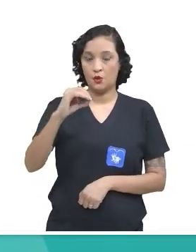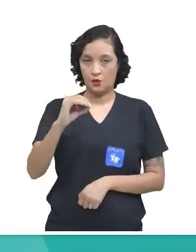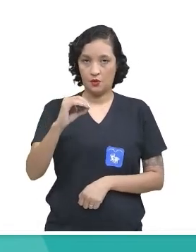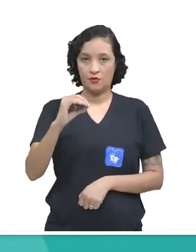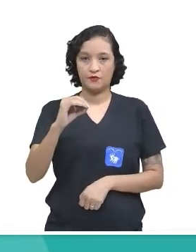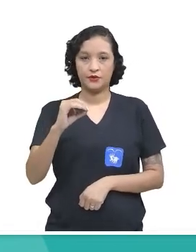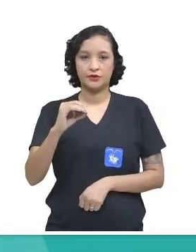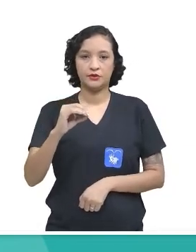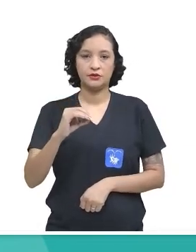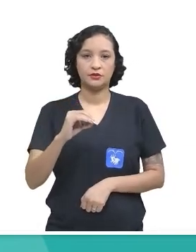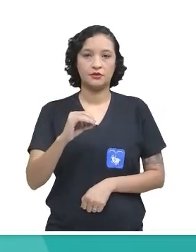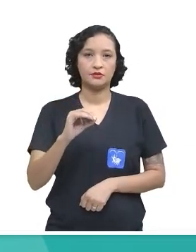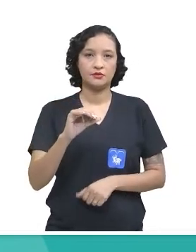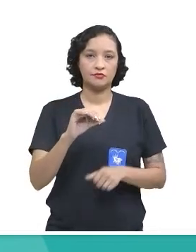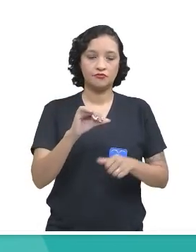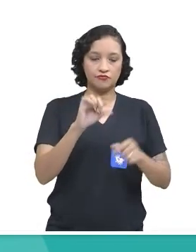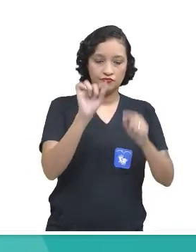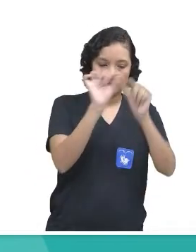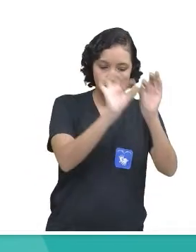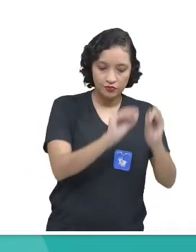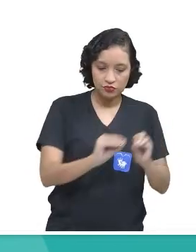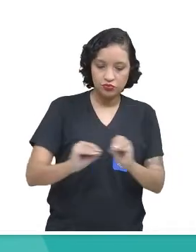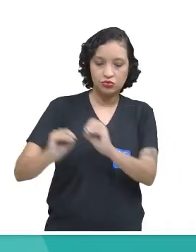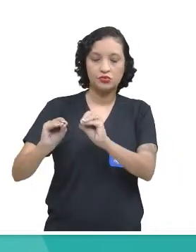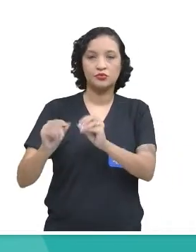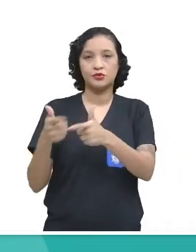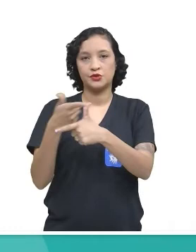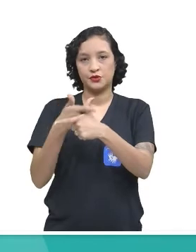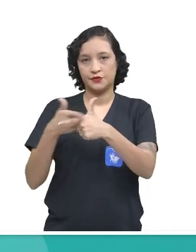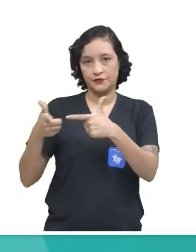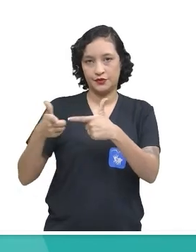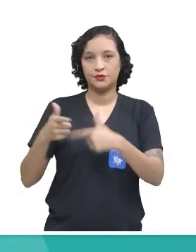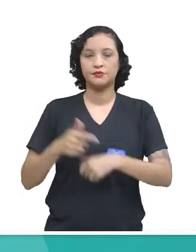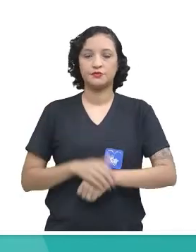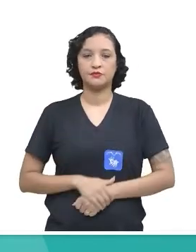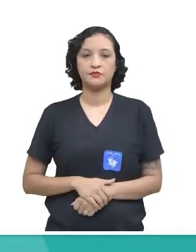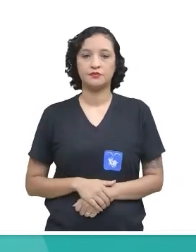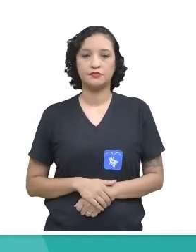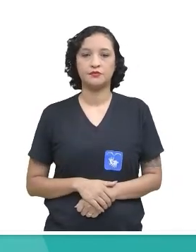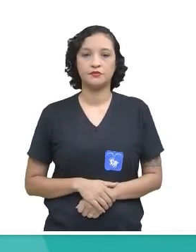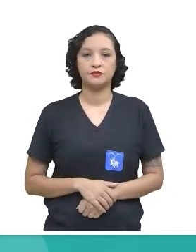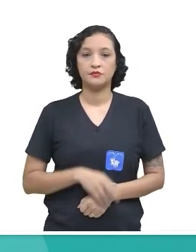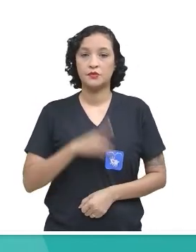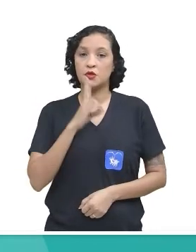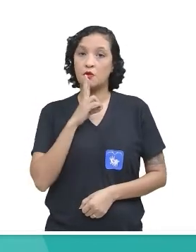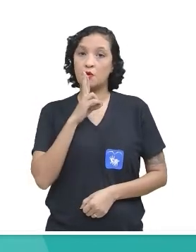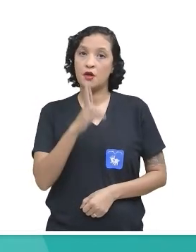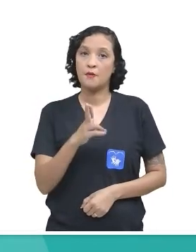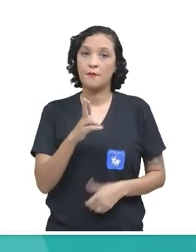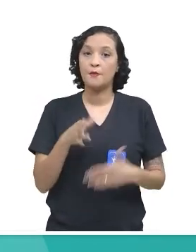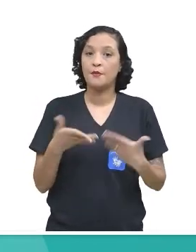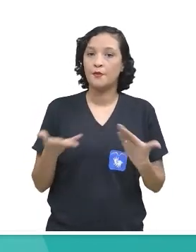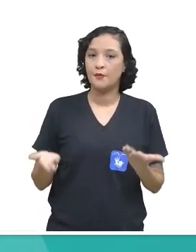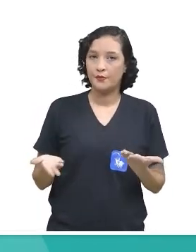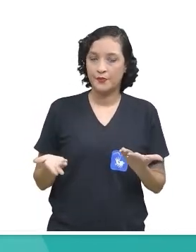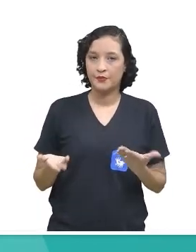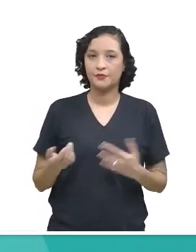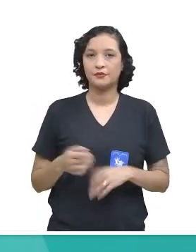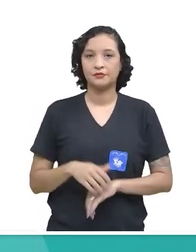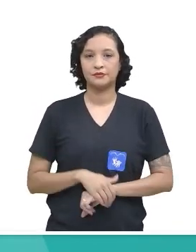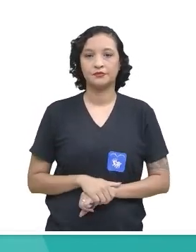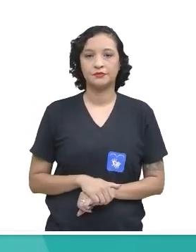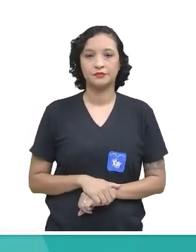ele vai passar para cá, olha só, dividindo 14.000. Então, esse resultado aí do x já vai ser o